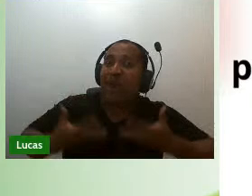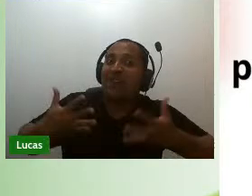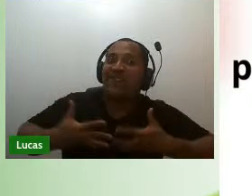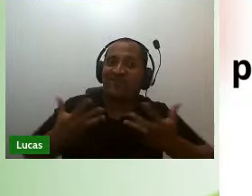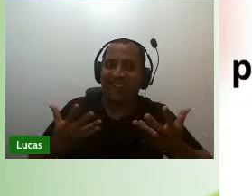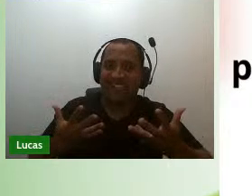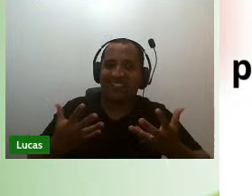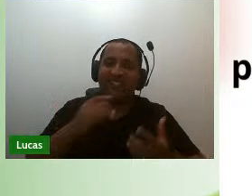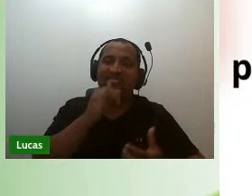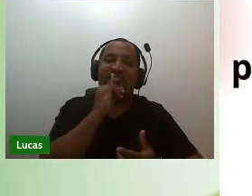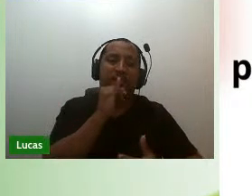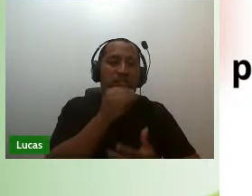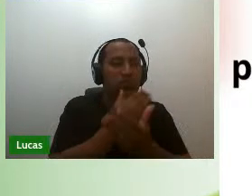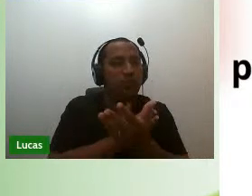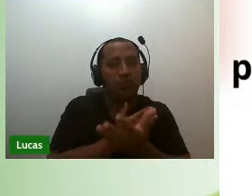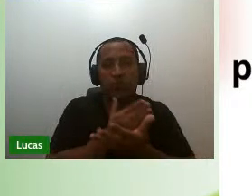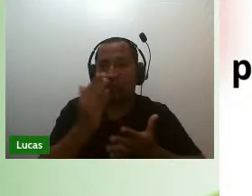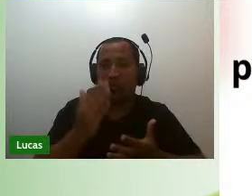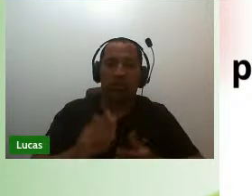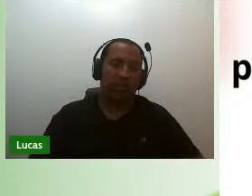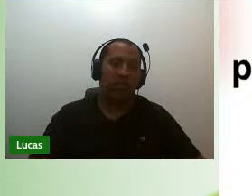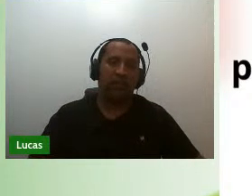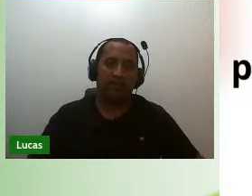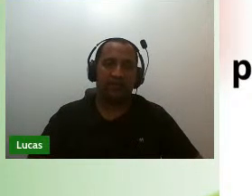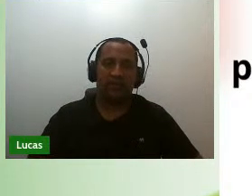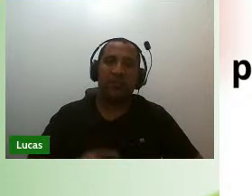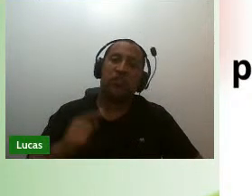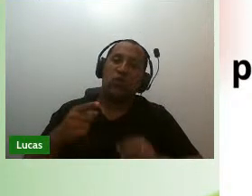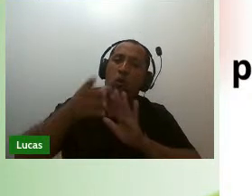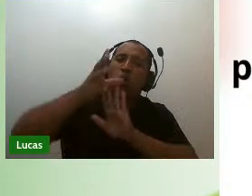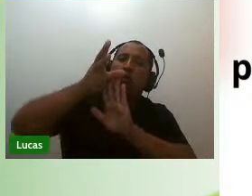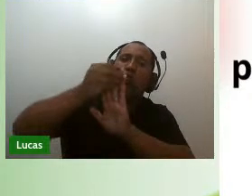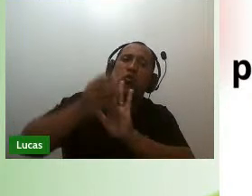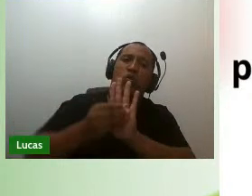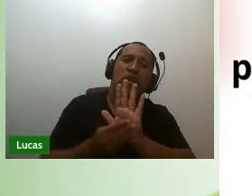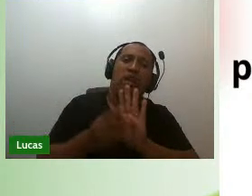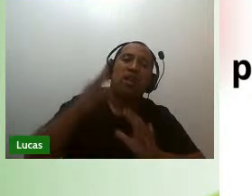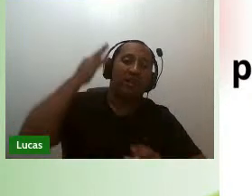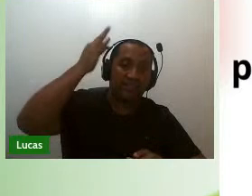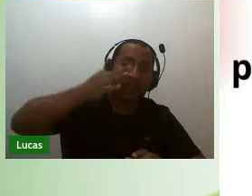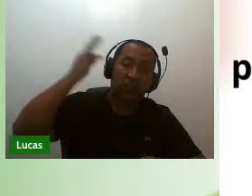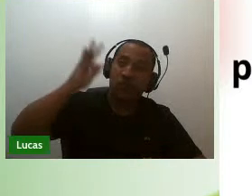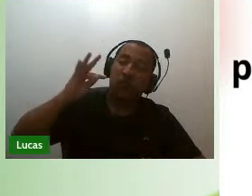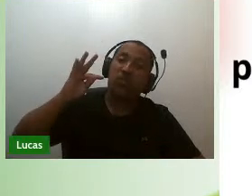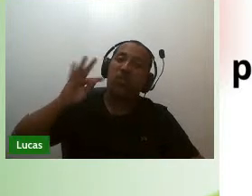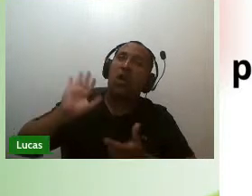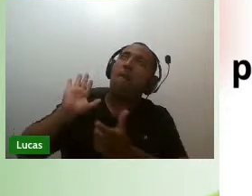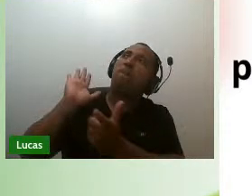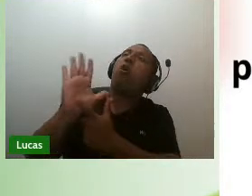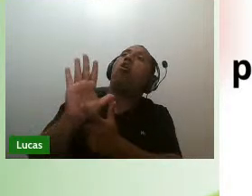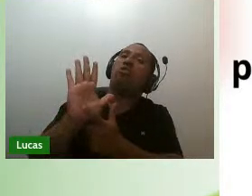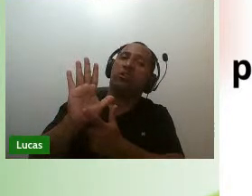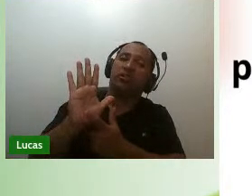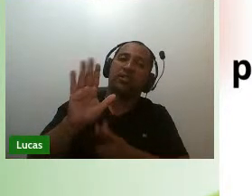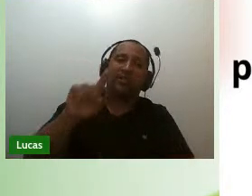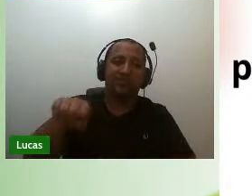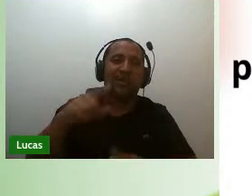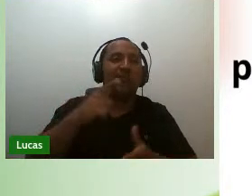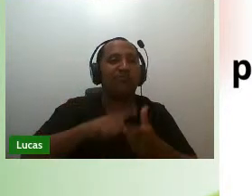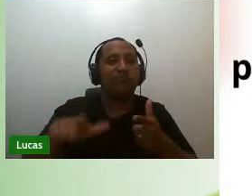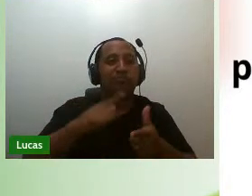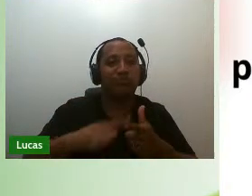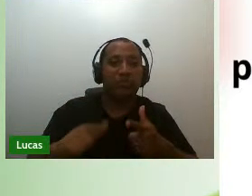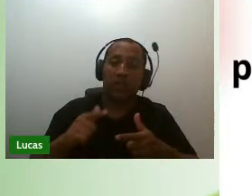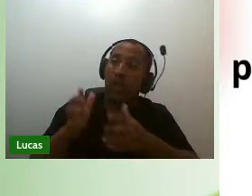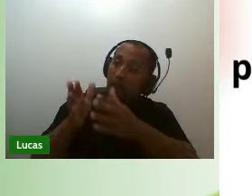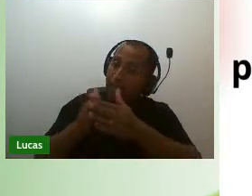invés de iniciar expondo um conteúdo ou uma teoria, quando a gente apresenta uma situação problema e